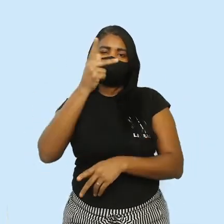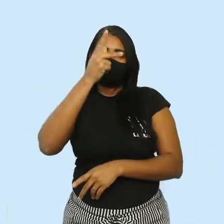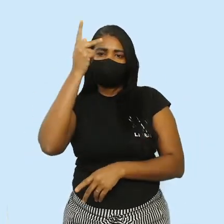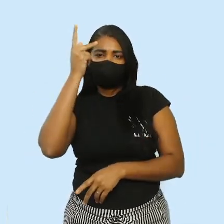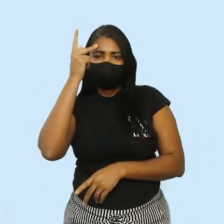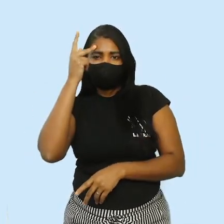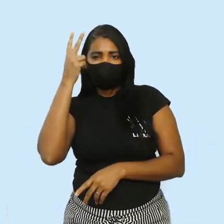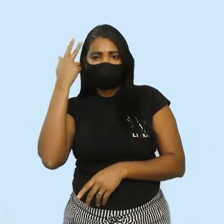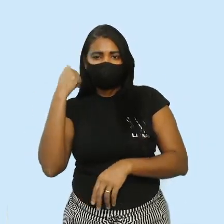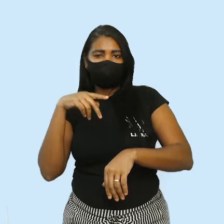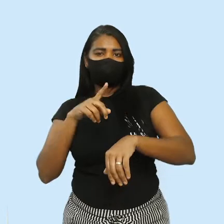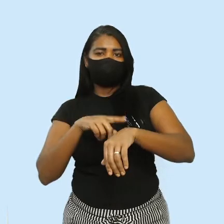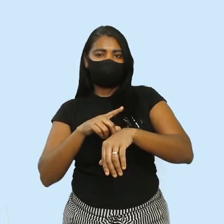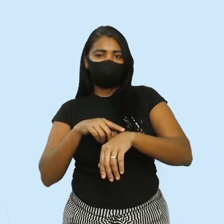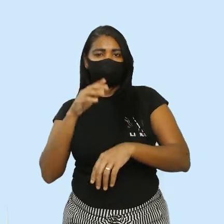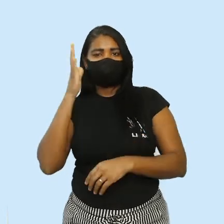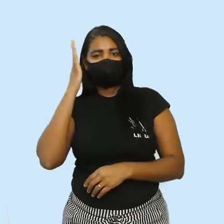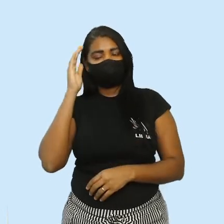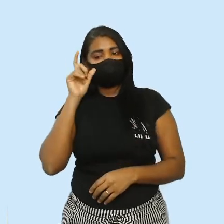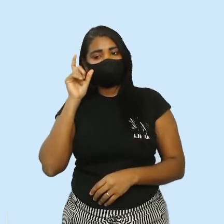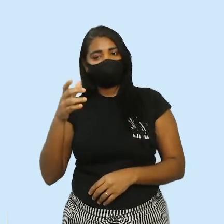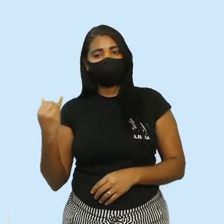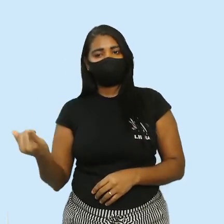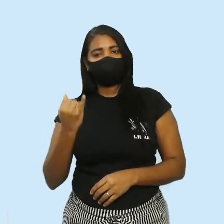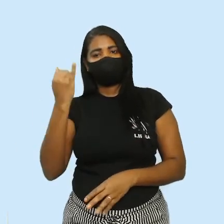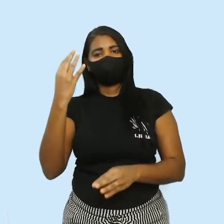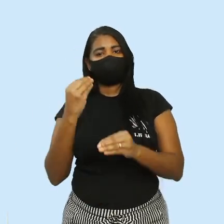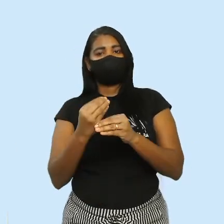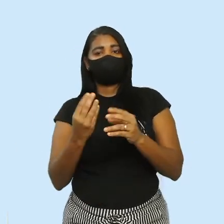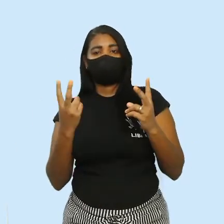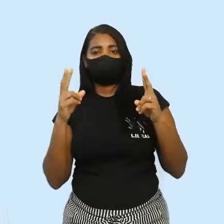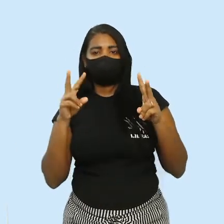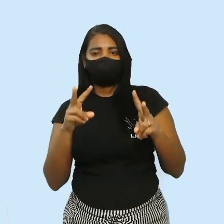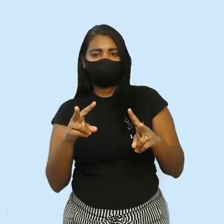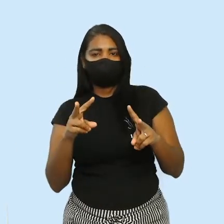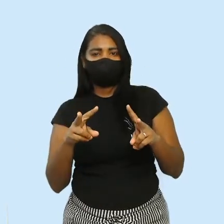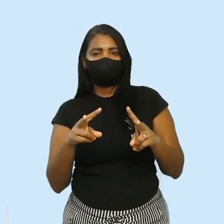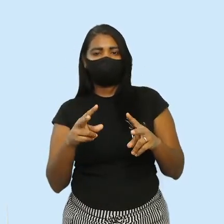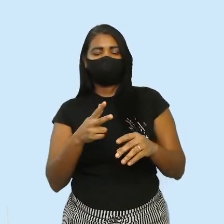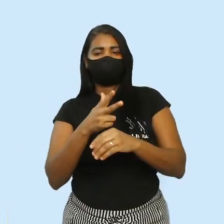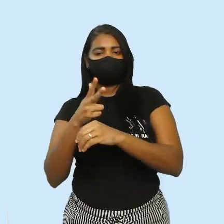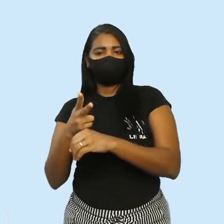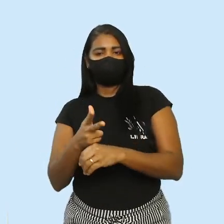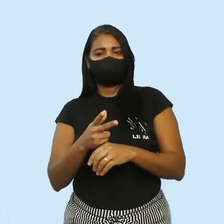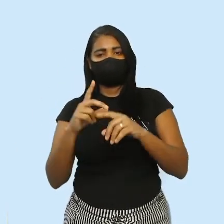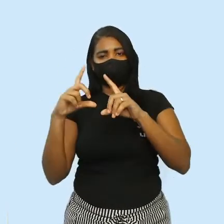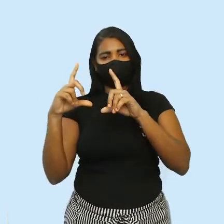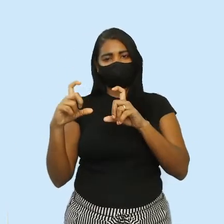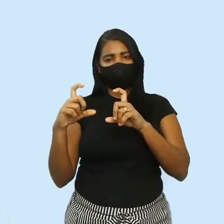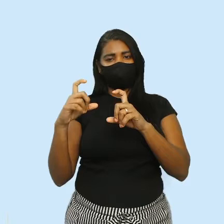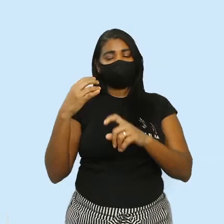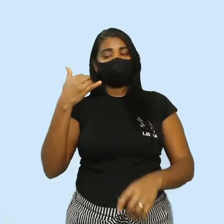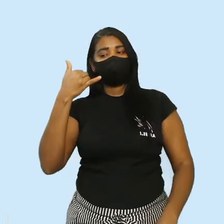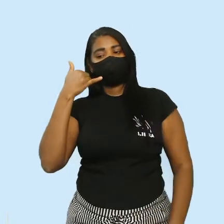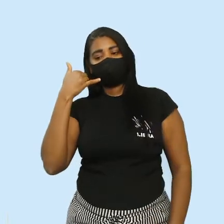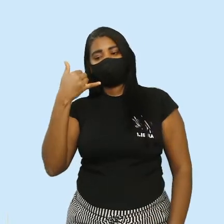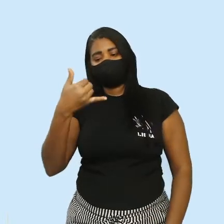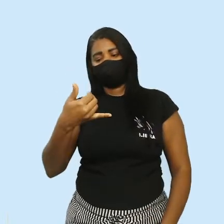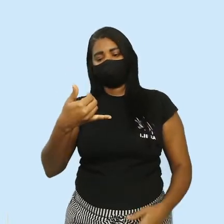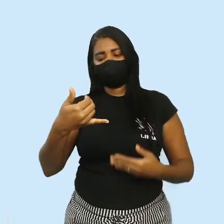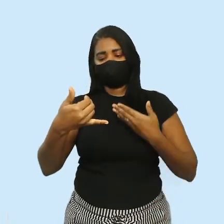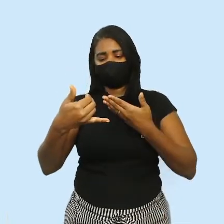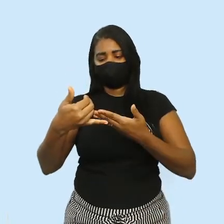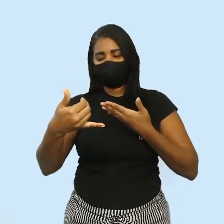falando, essa imagem é muito interessante porque ele não está olhando direto para a câmera que está tirando a foto dele, ele está olhando para o celular. Então, ele está